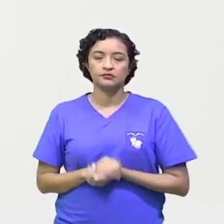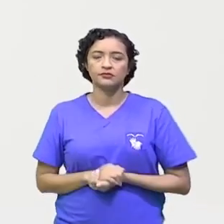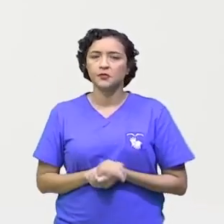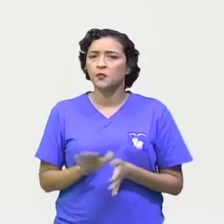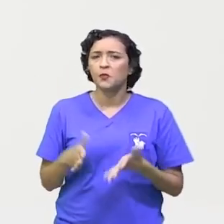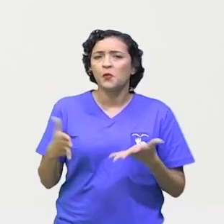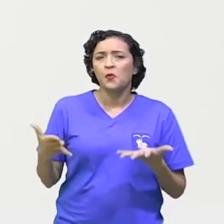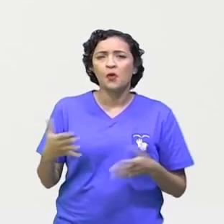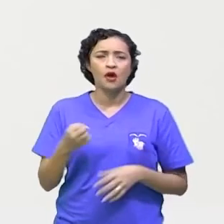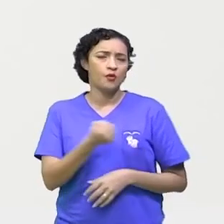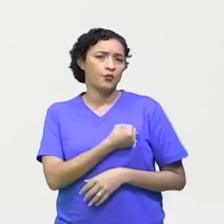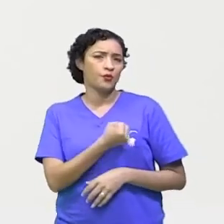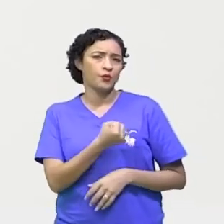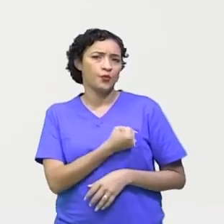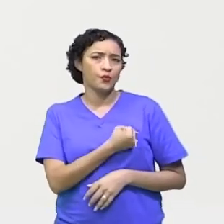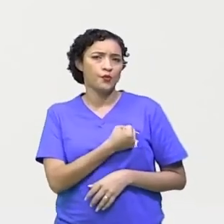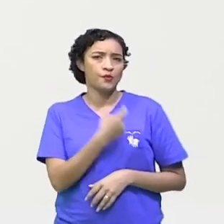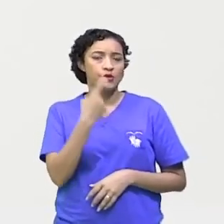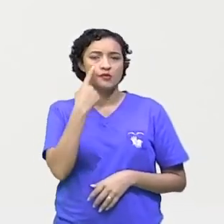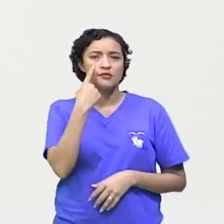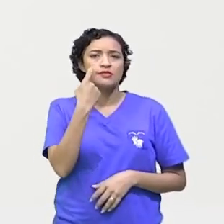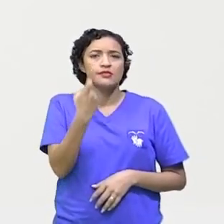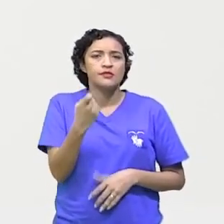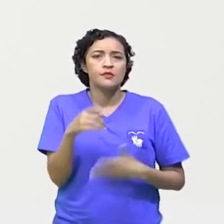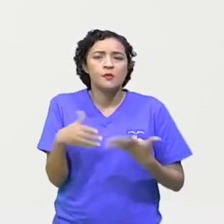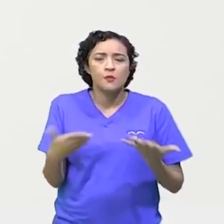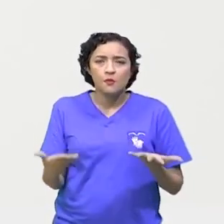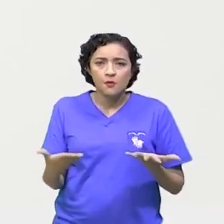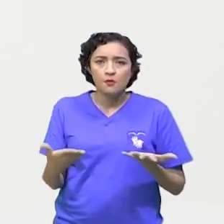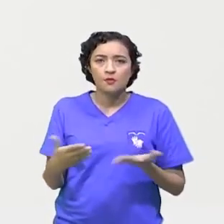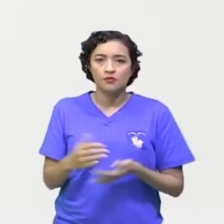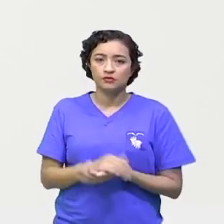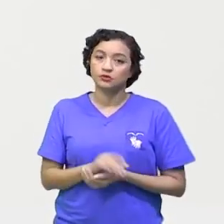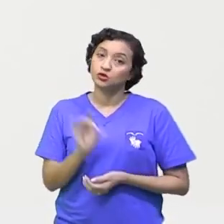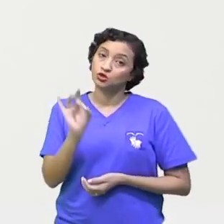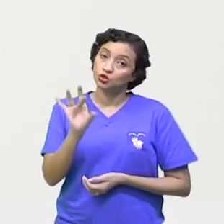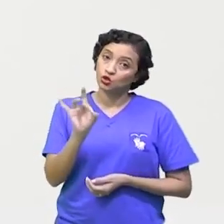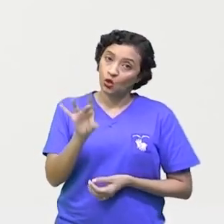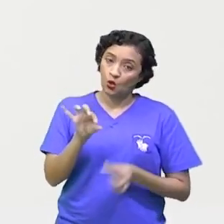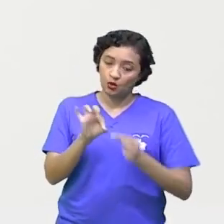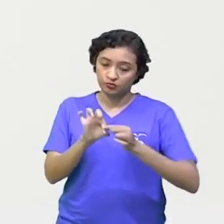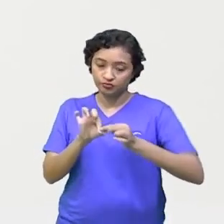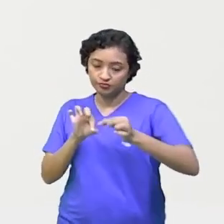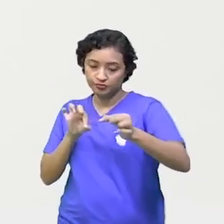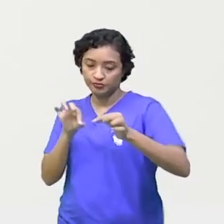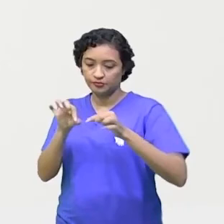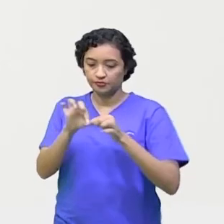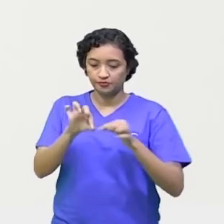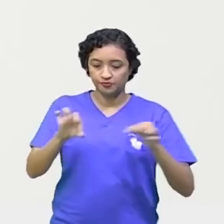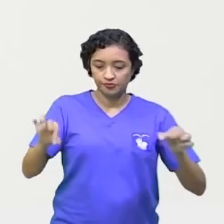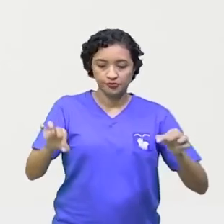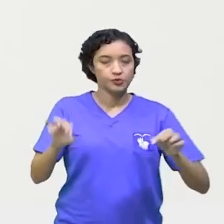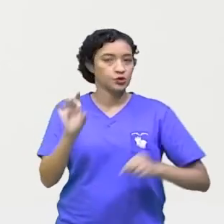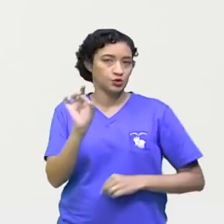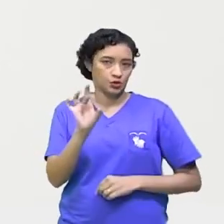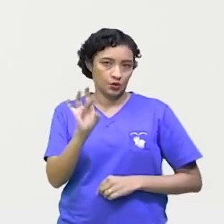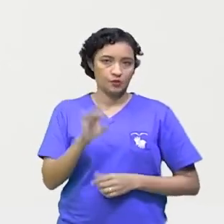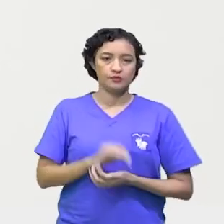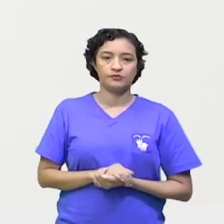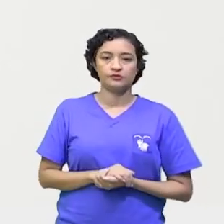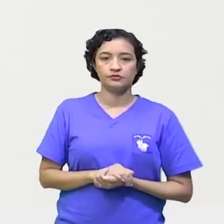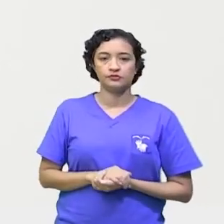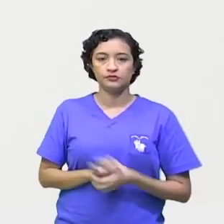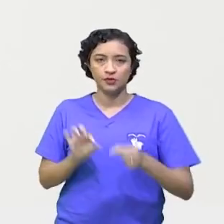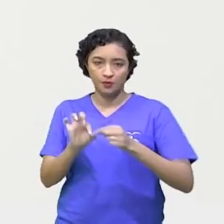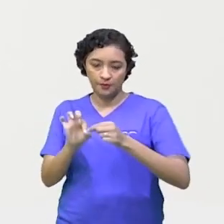nos interessam aqui? Só nos interessa o comprimento e a largura. Então, observe. O nosso comprimento vale quanto?